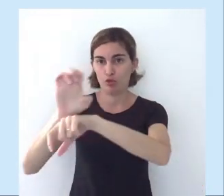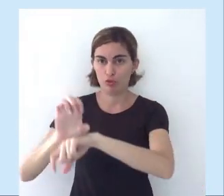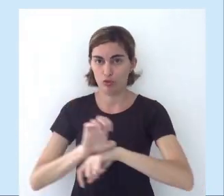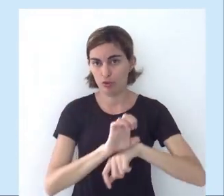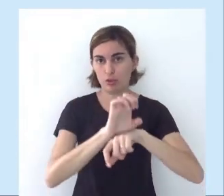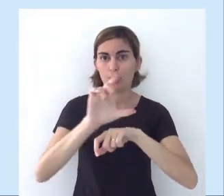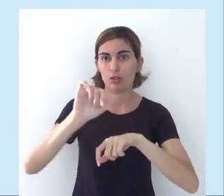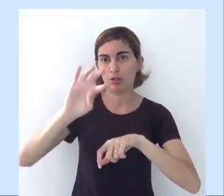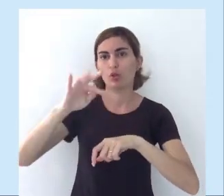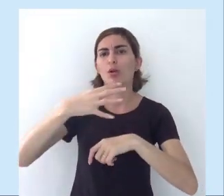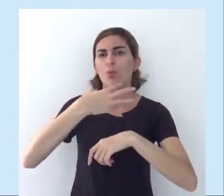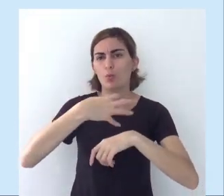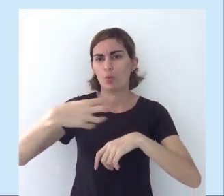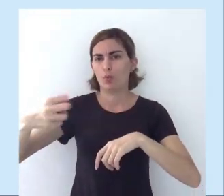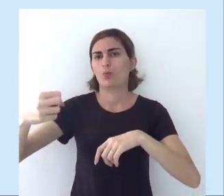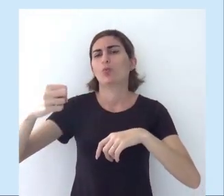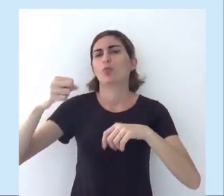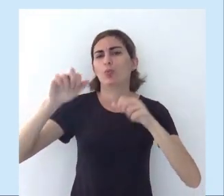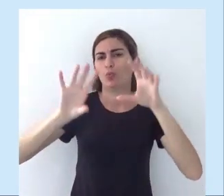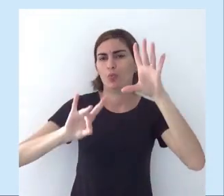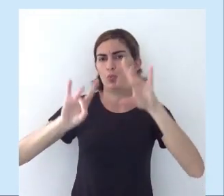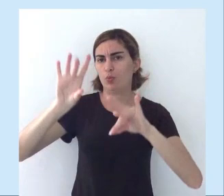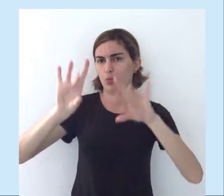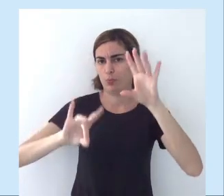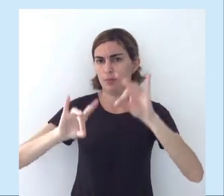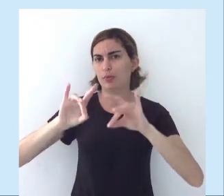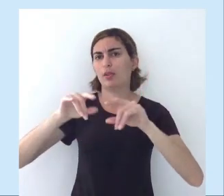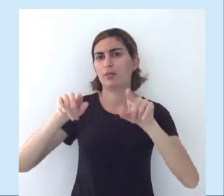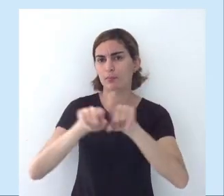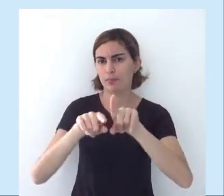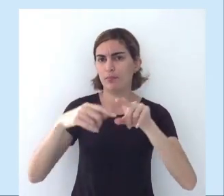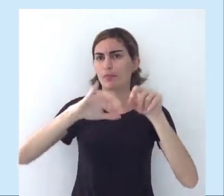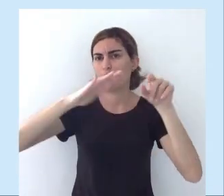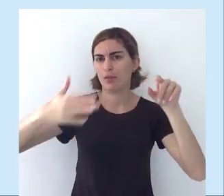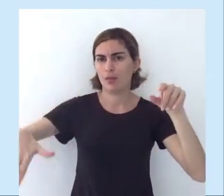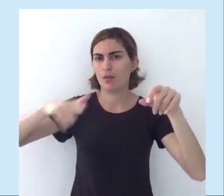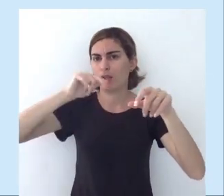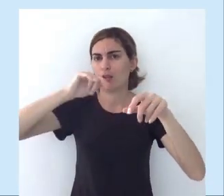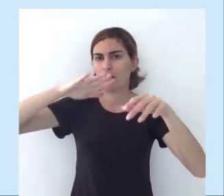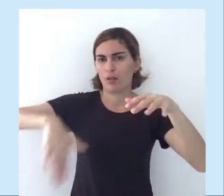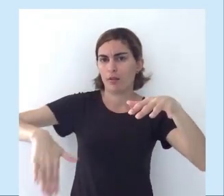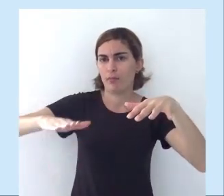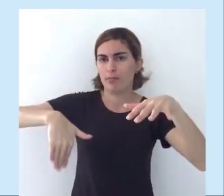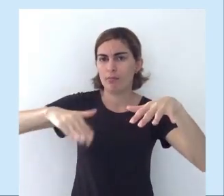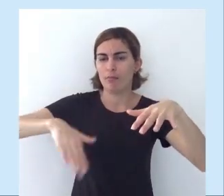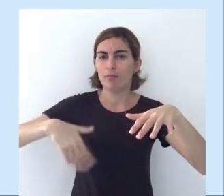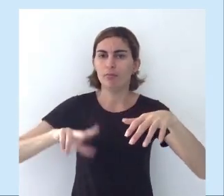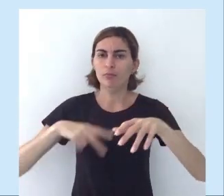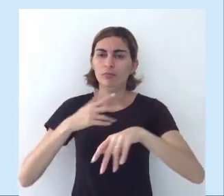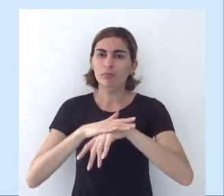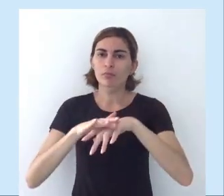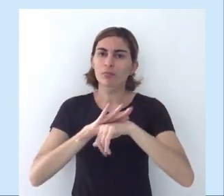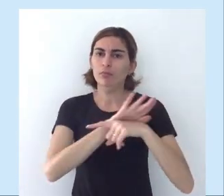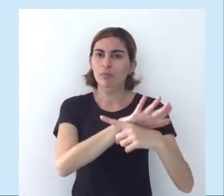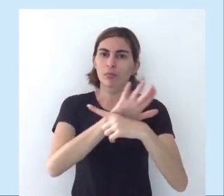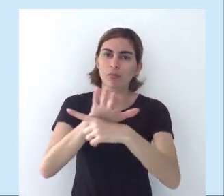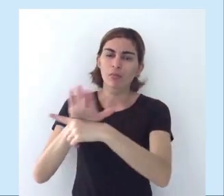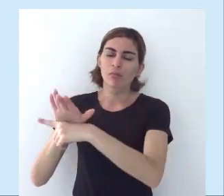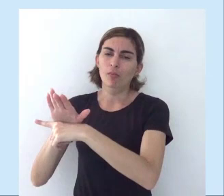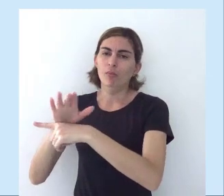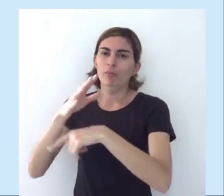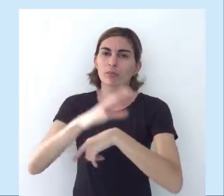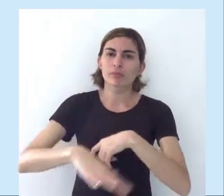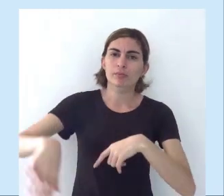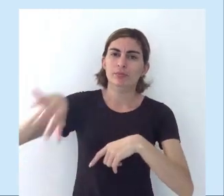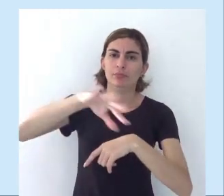dos estados que estão no litoral recebem uma quantidade de umidade através aí da maritimidade que a gente conversou, e isso ajuda com